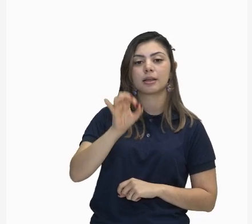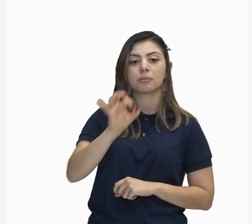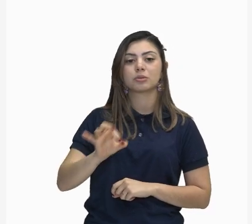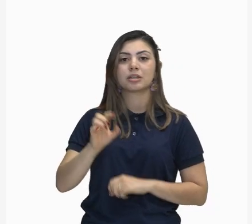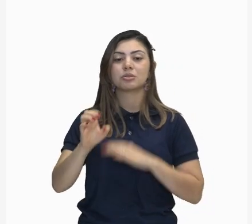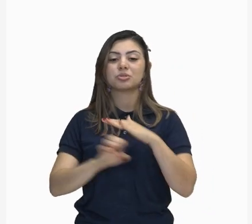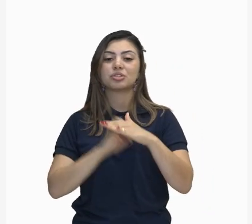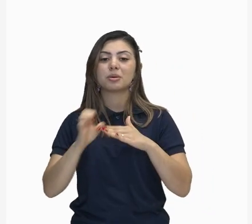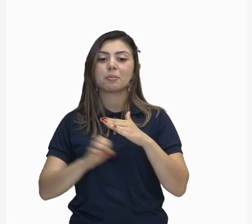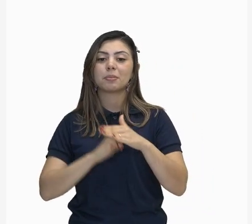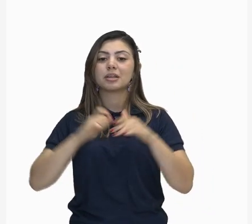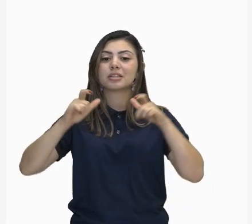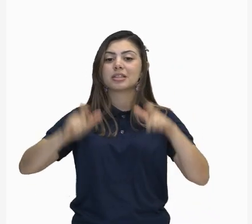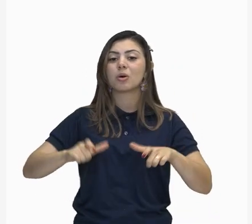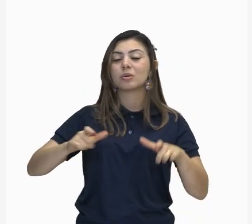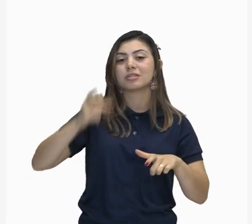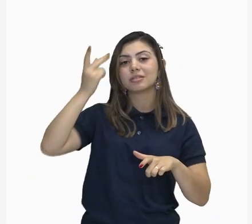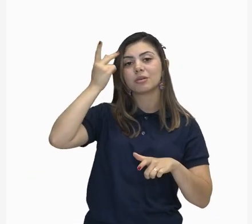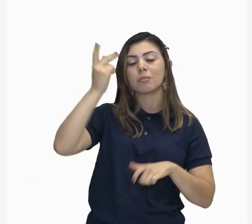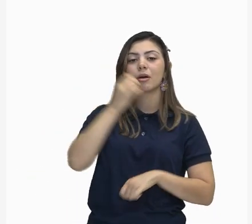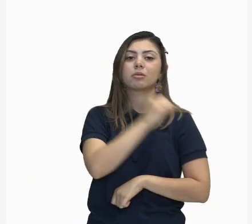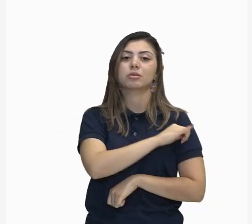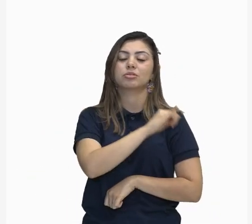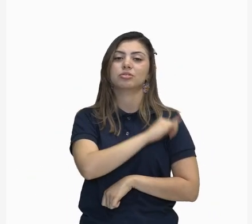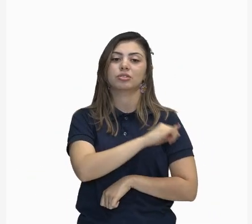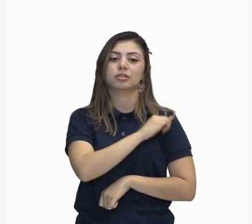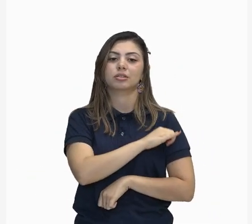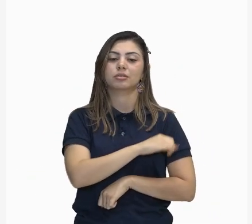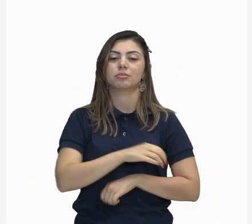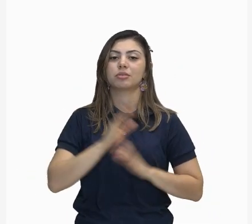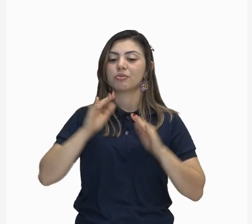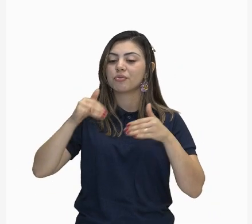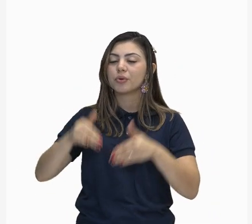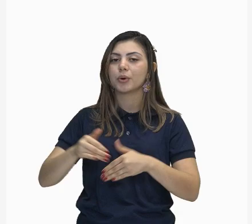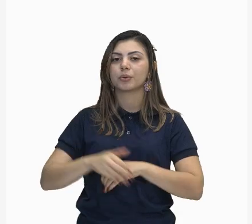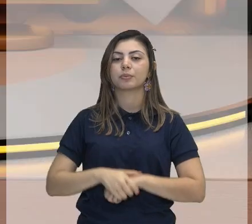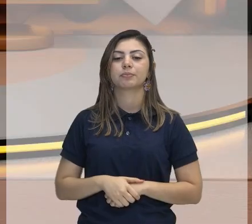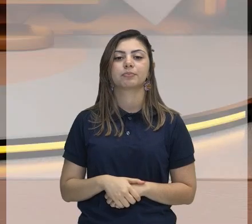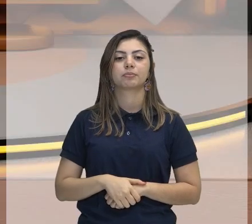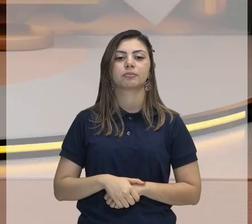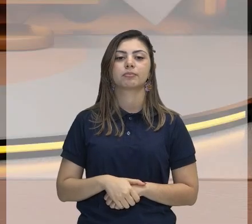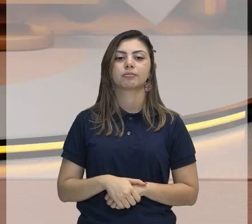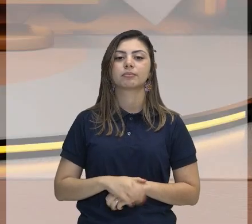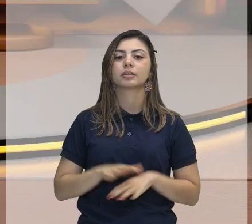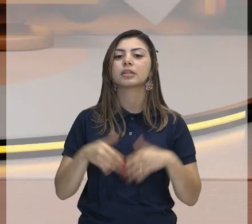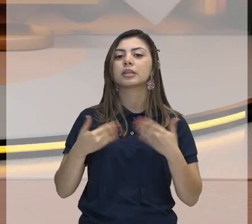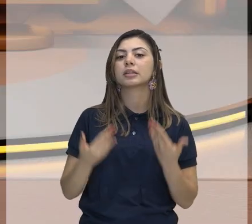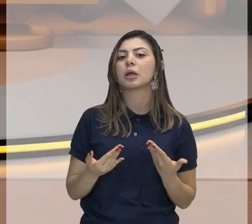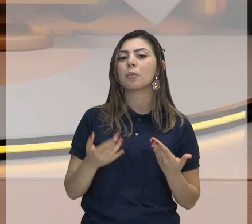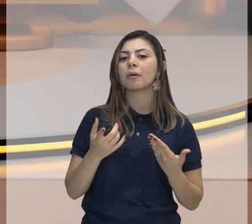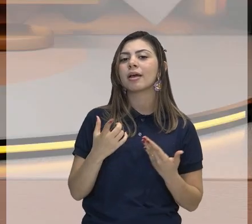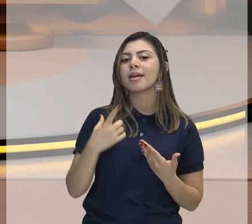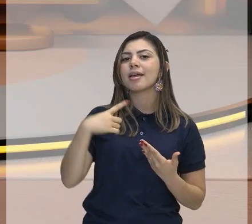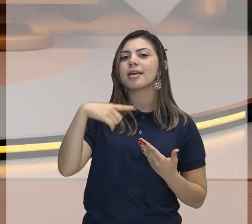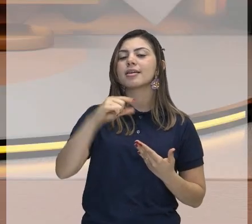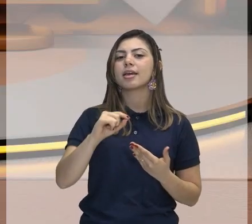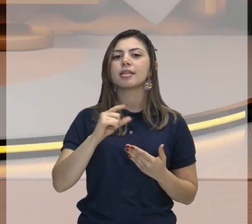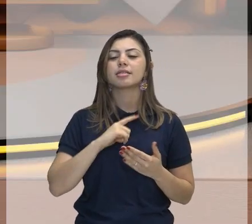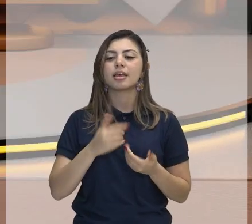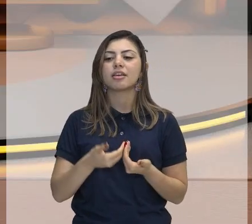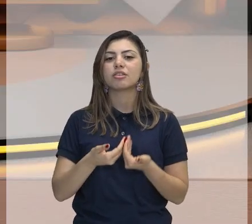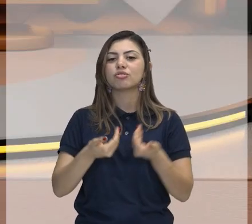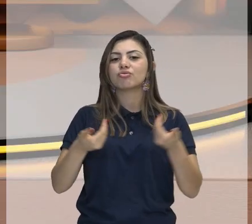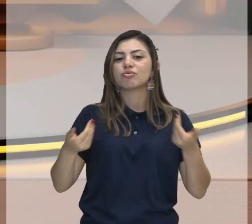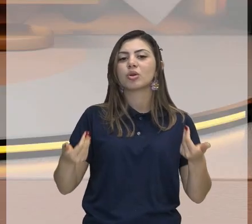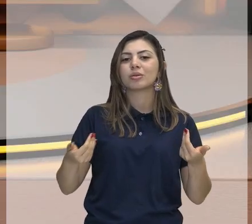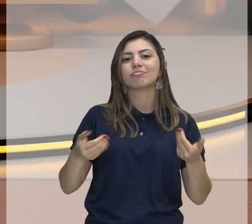empresas estão nos estados de São Paulo e do Rio de Janeiro. E quem é que vai ficar de fora desse processo? Quem fica de fora desse processo